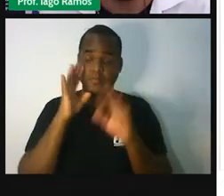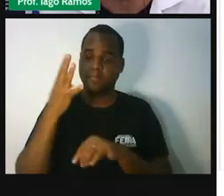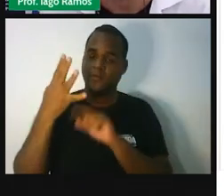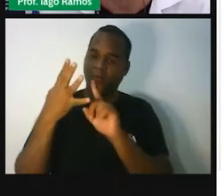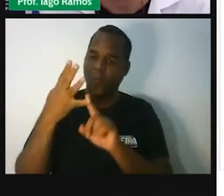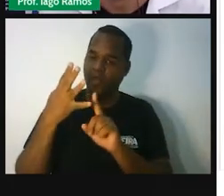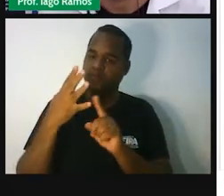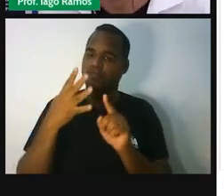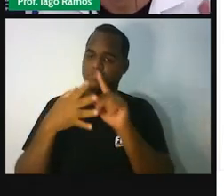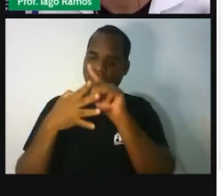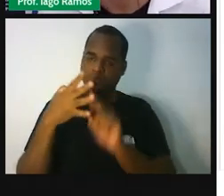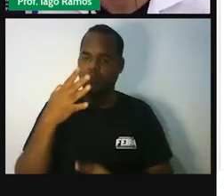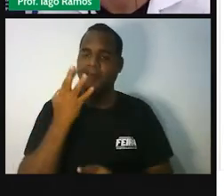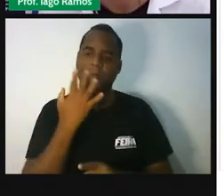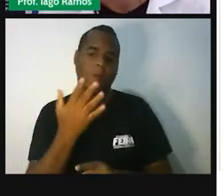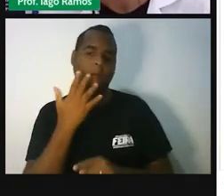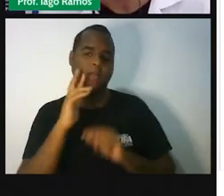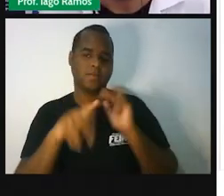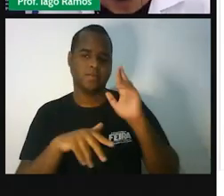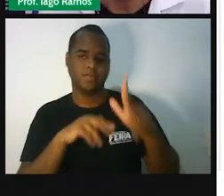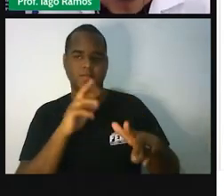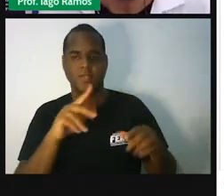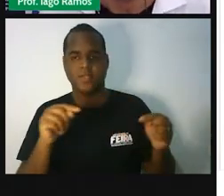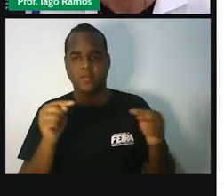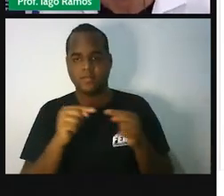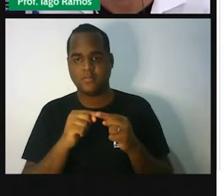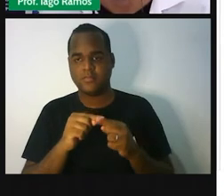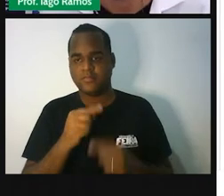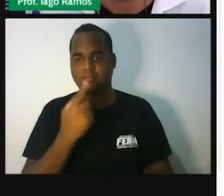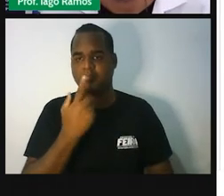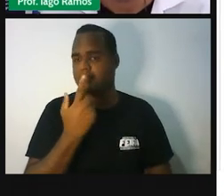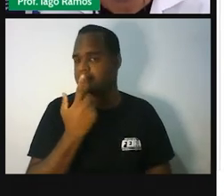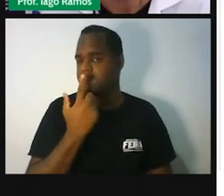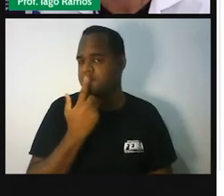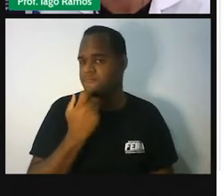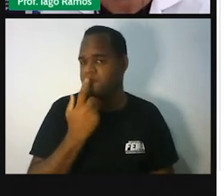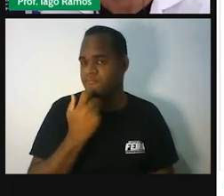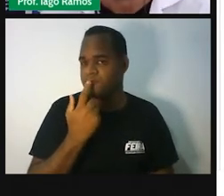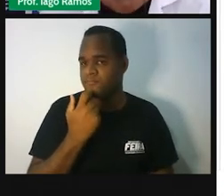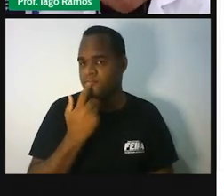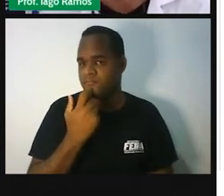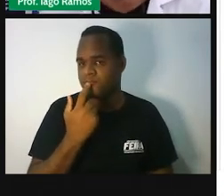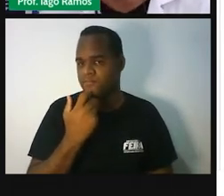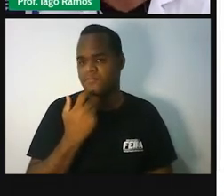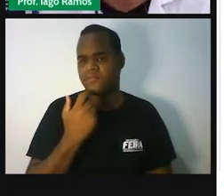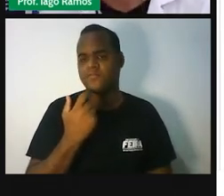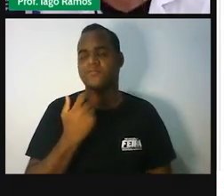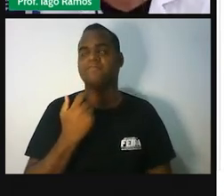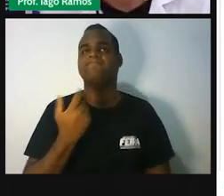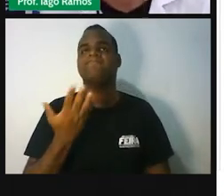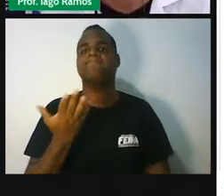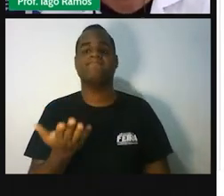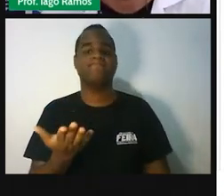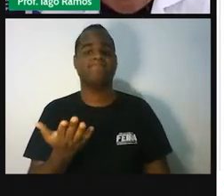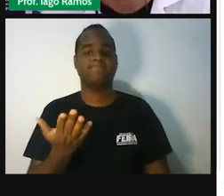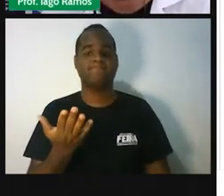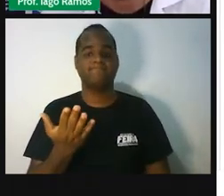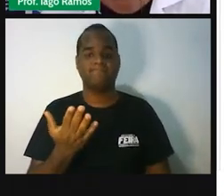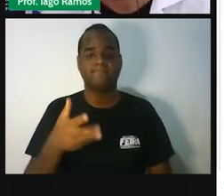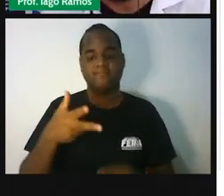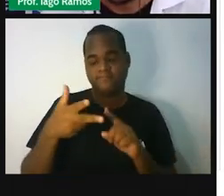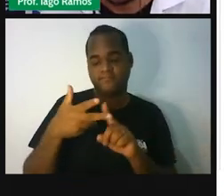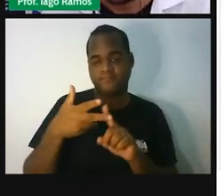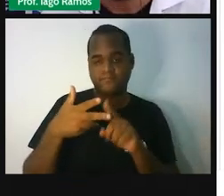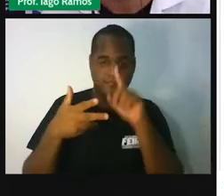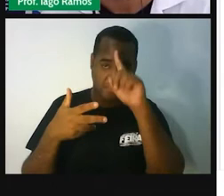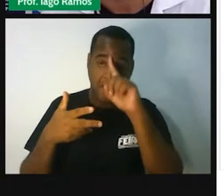de cores diferentes, tá? O vermelho, vamos imaginar a cor vermelha. Vamos imaginar